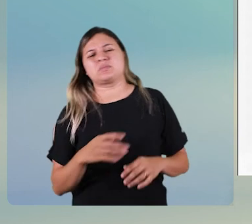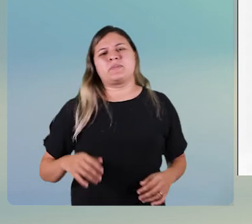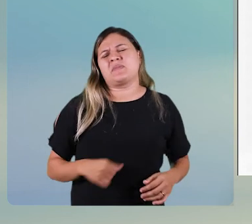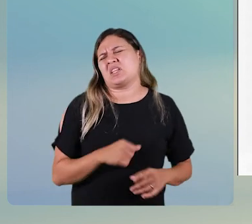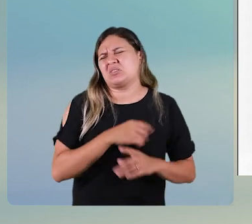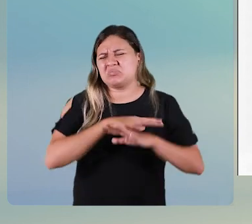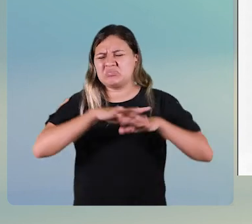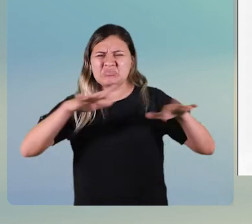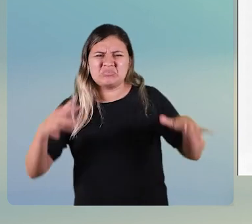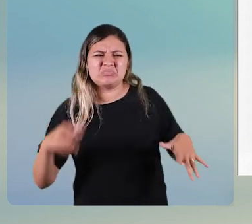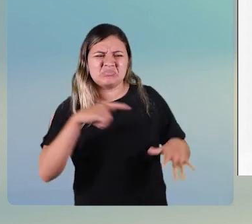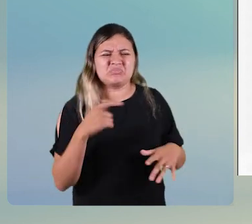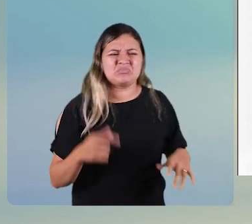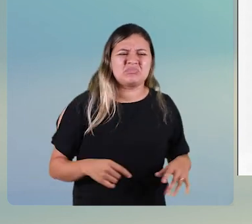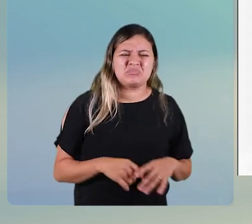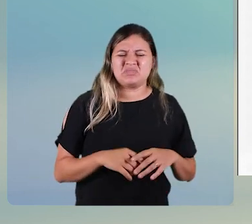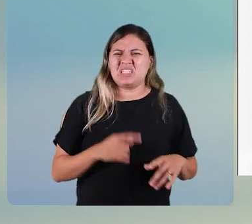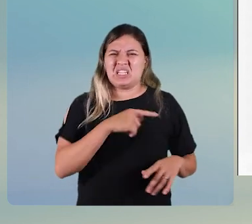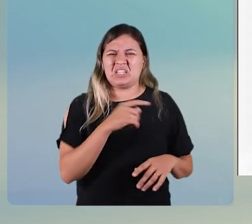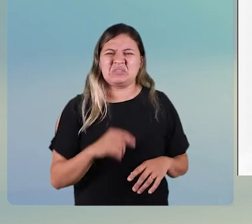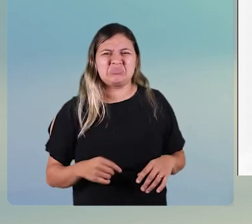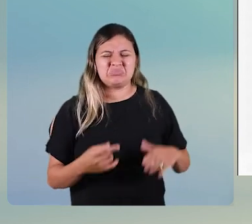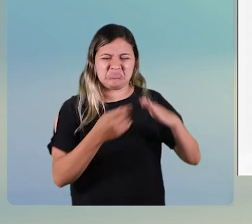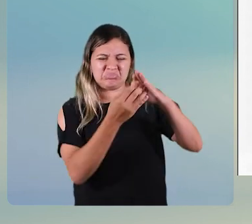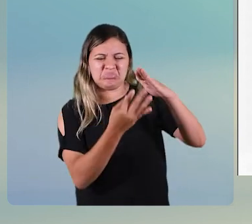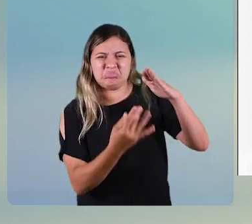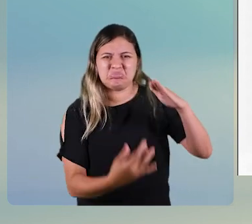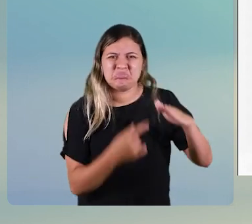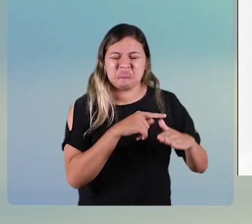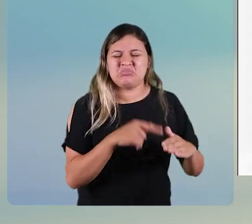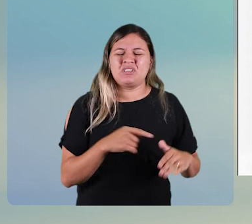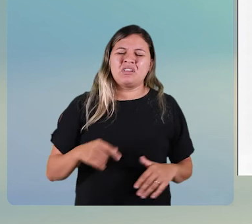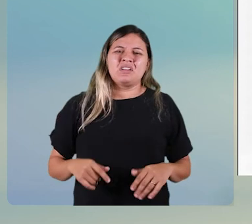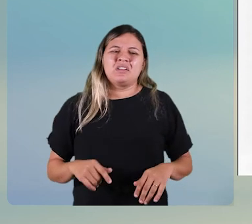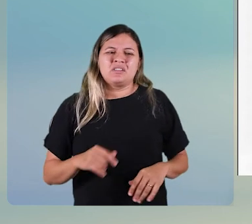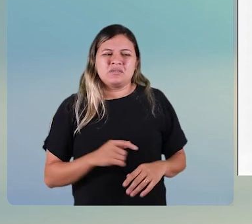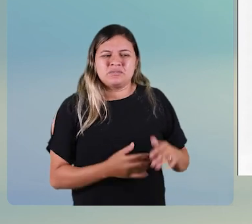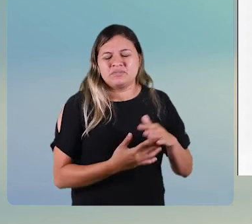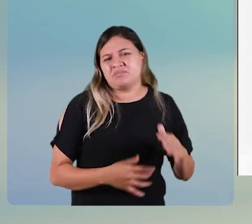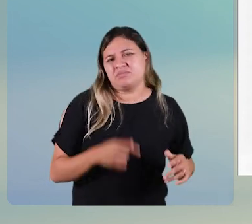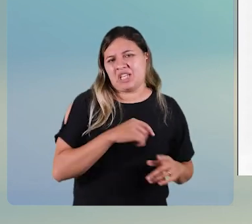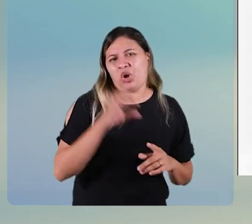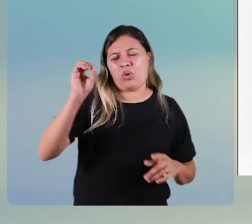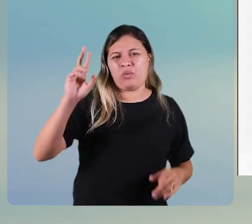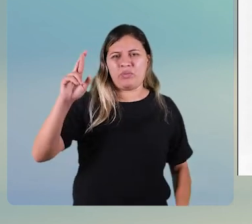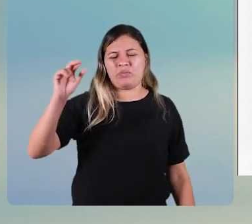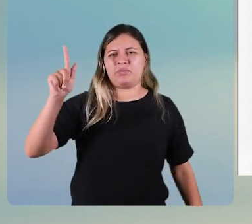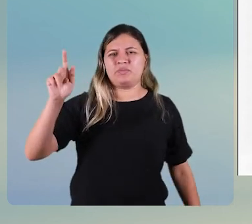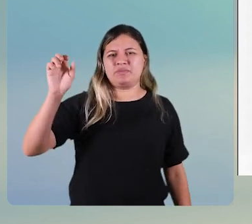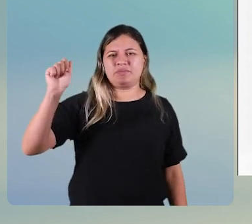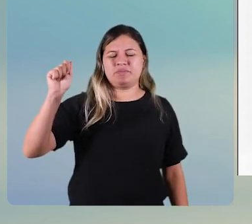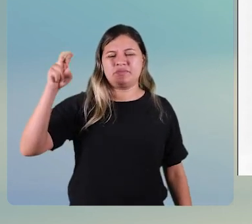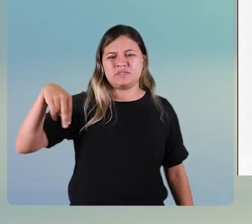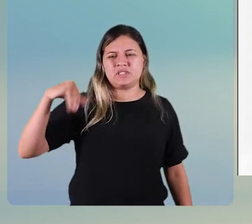como anaeróbica, vai haver a formação daquele líquido preto, aquele chorume, né? Que é da decomposição da matéria orgânica mesmo, certo? E